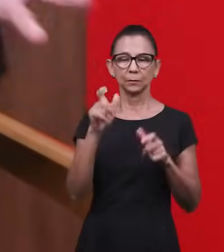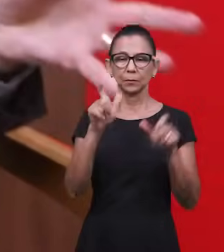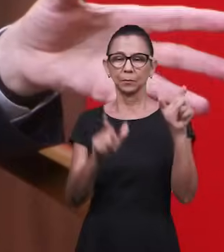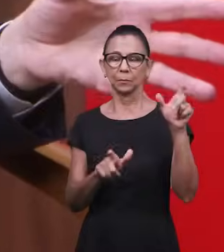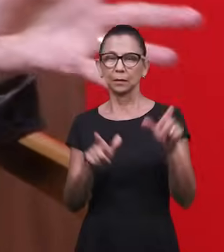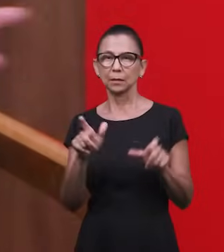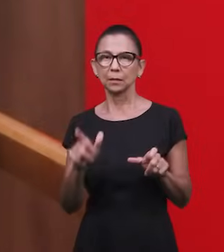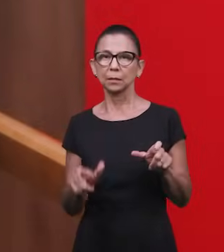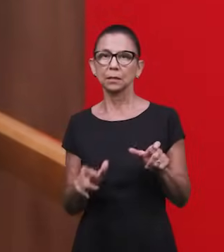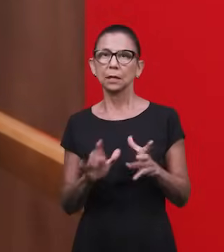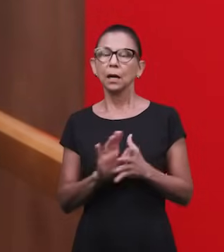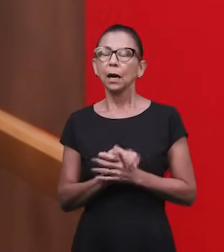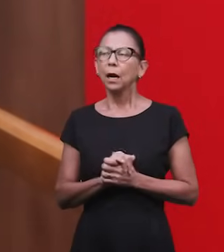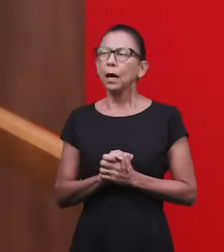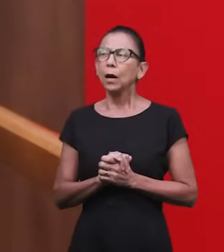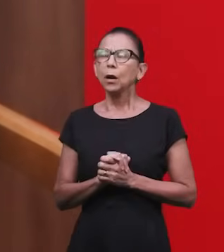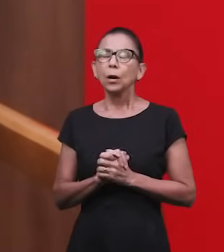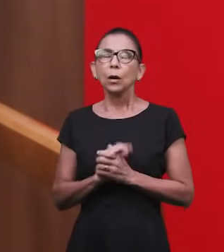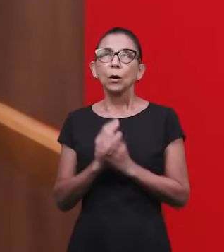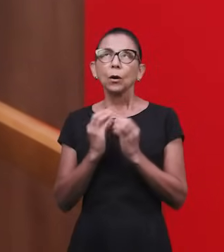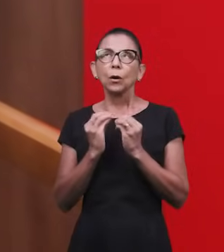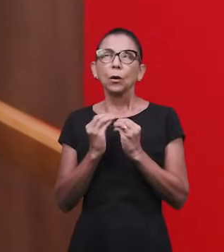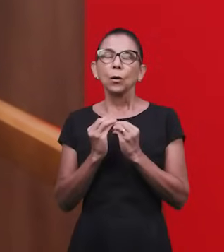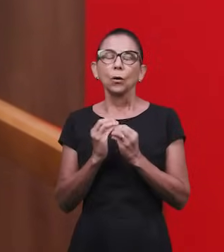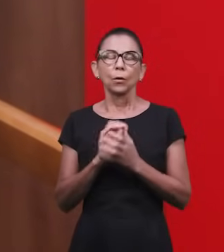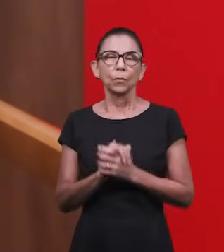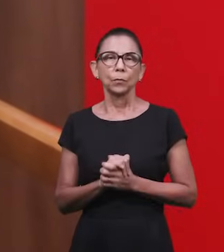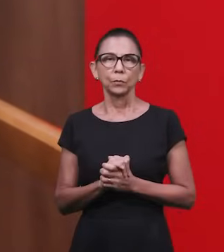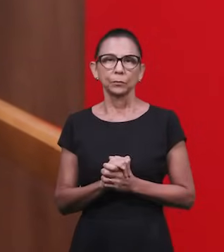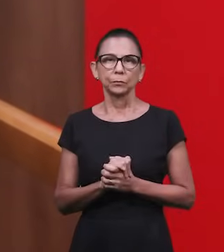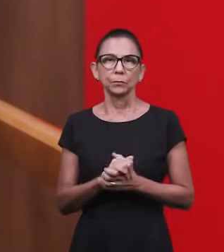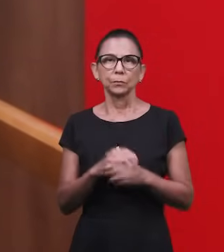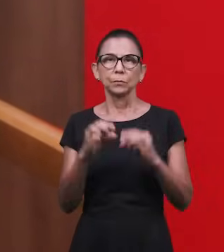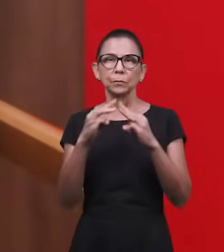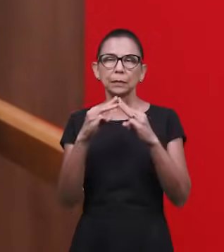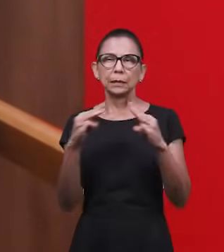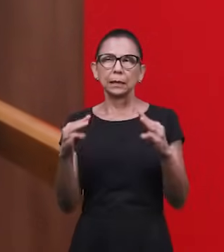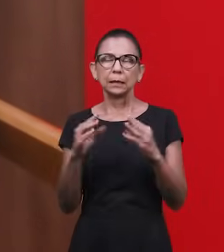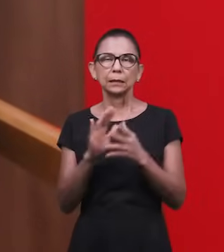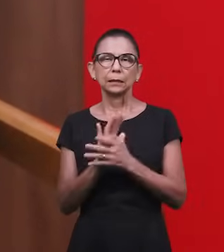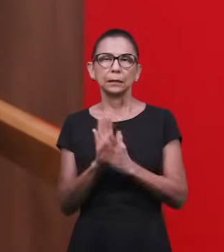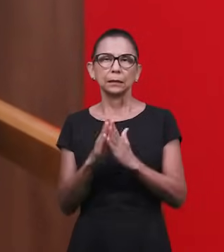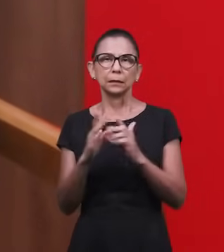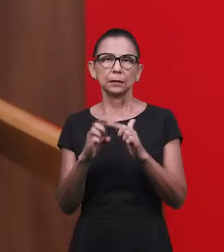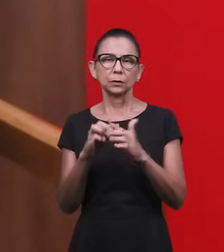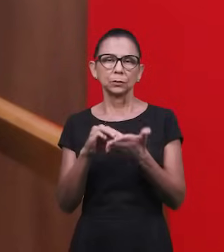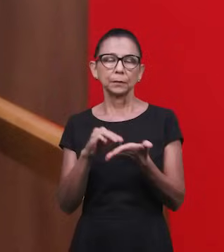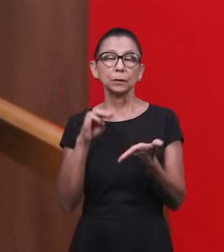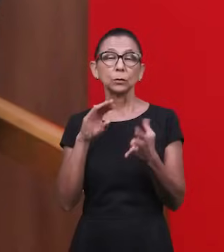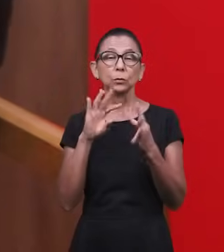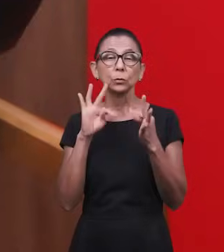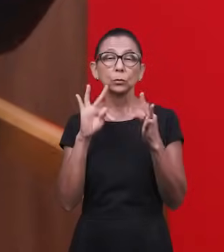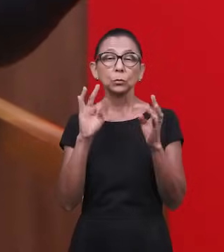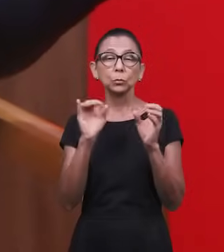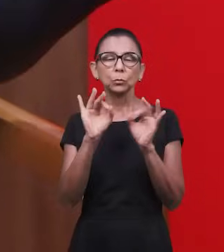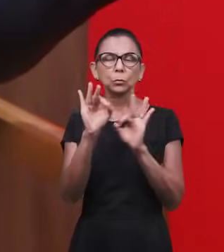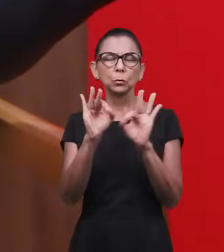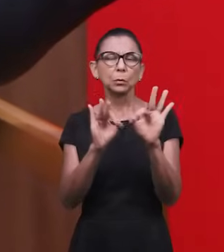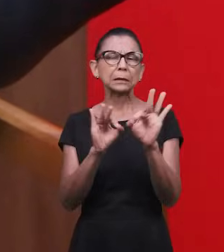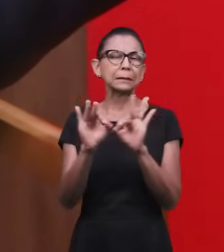tem ordem na Igreja Cristã Maranata. Isso chamou a atenção.